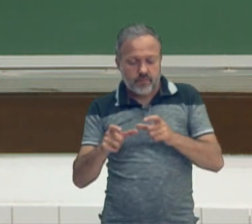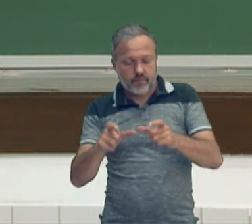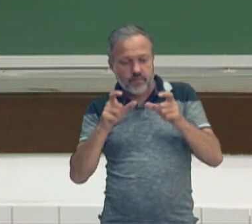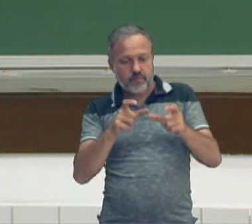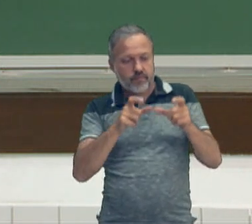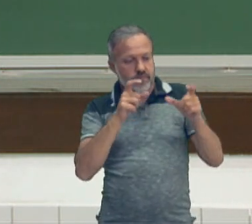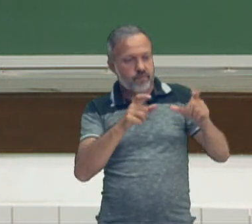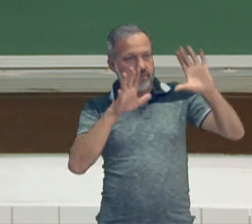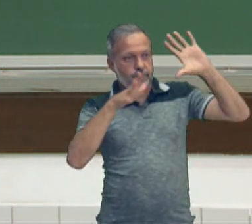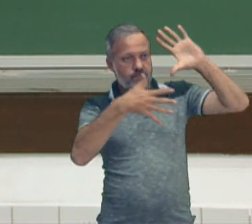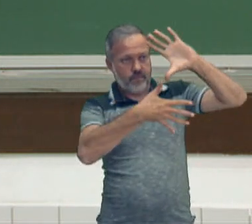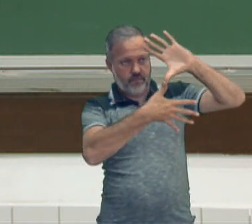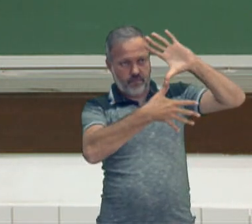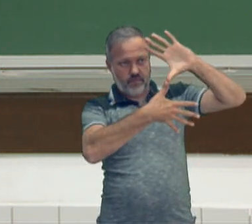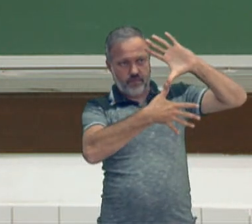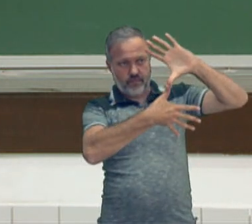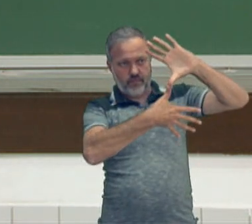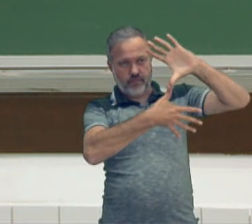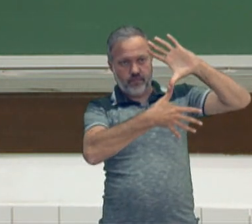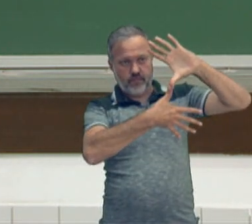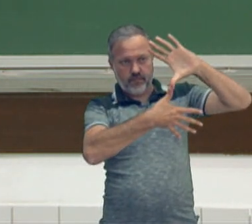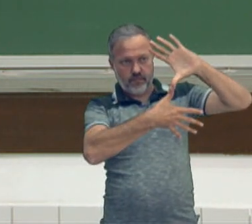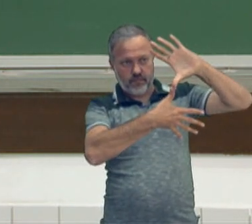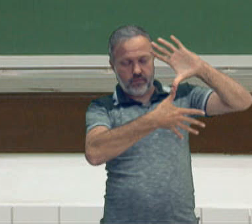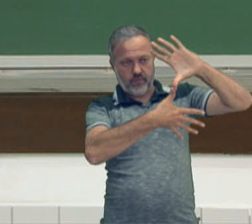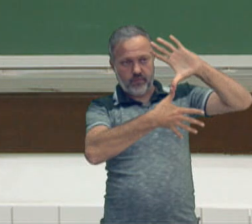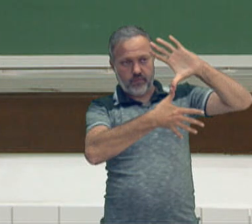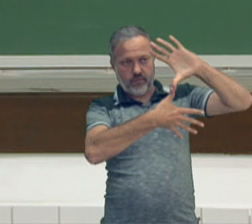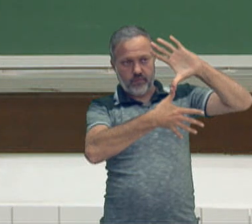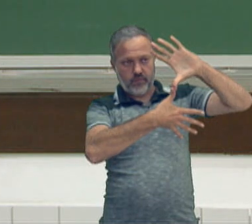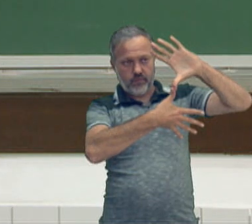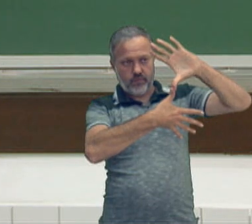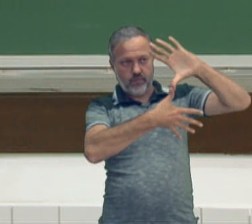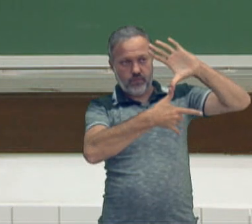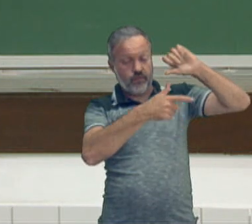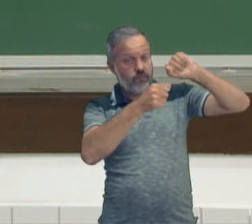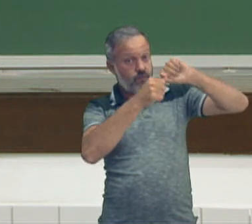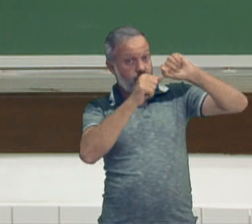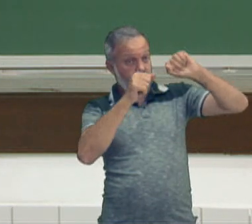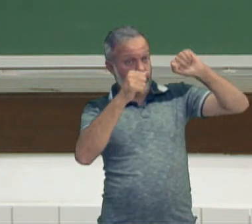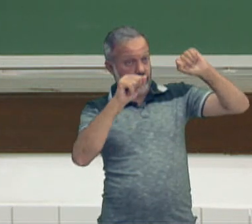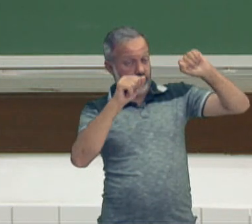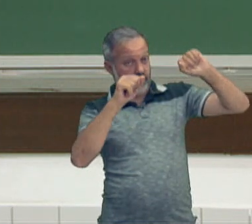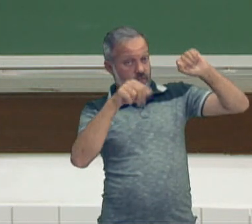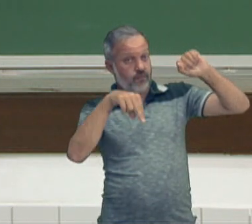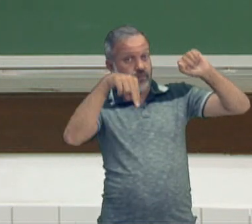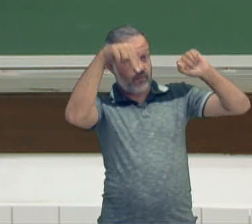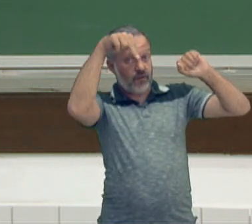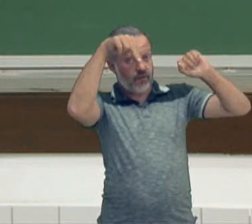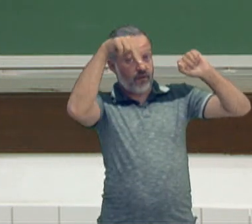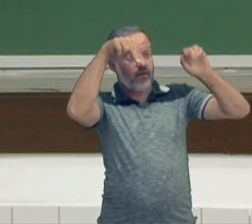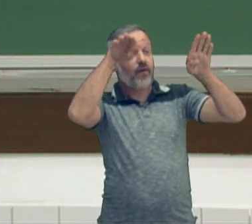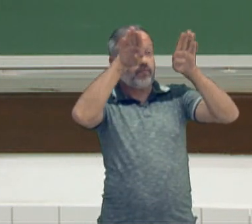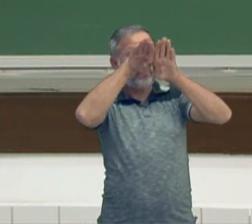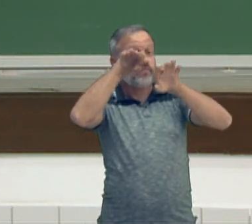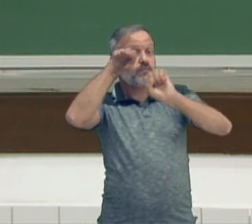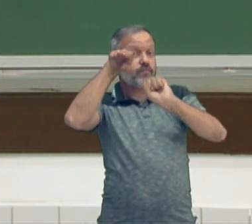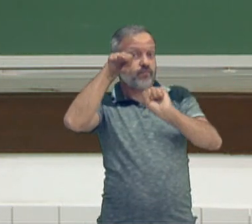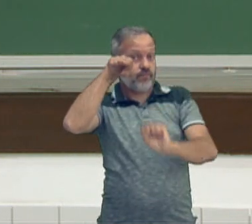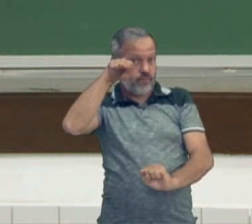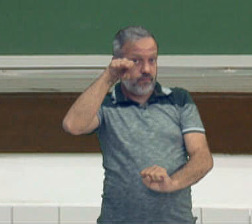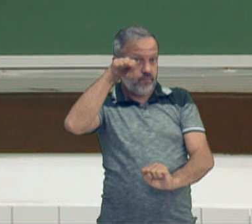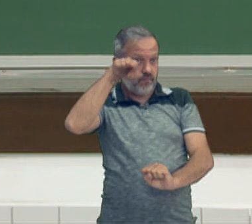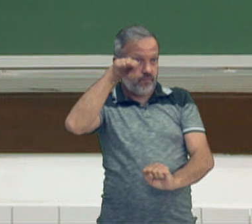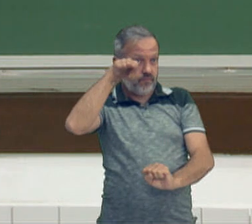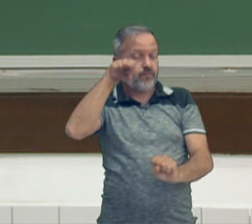América. Portanto, ela está totalmente a oeste, uma grande porção ao norte e uma outra porção ao sul,